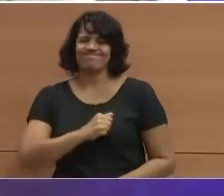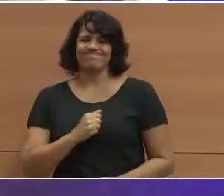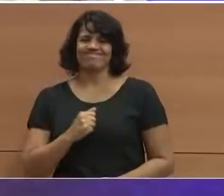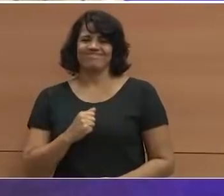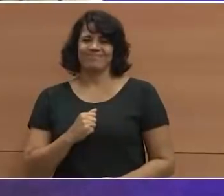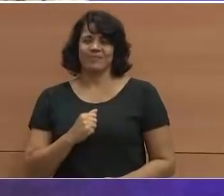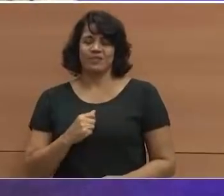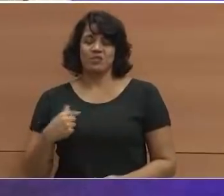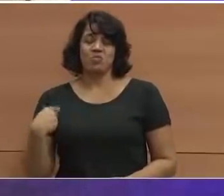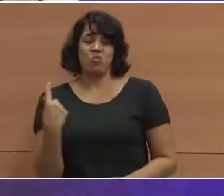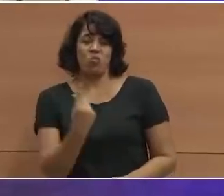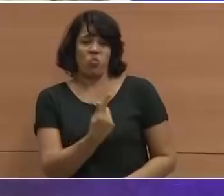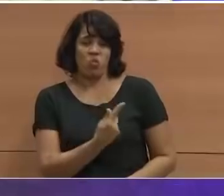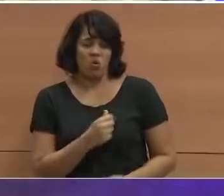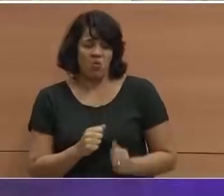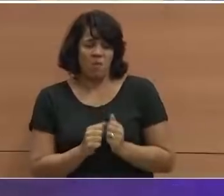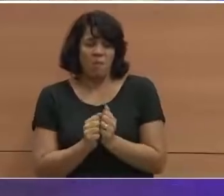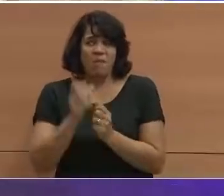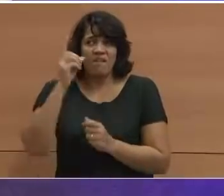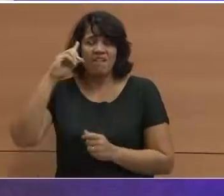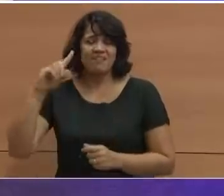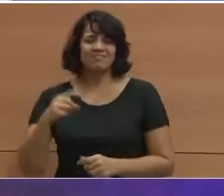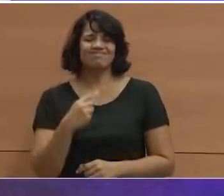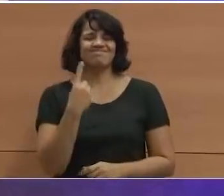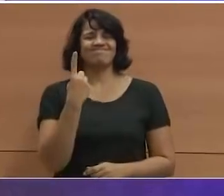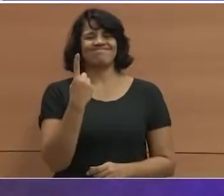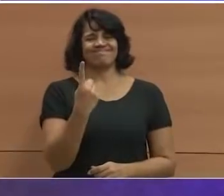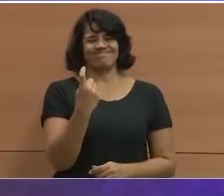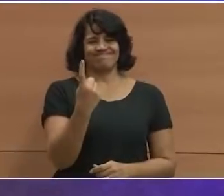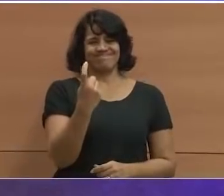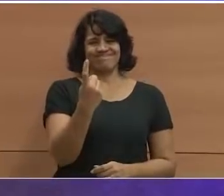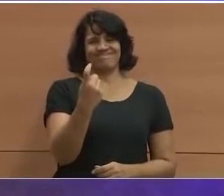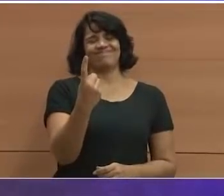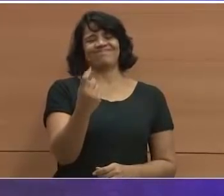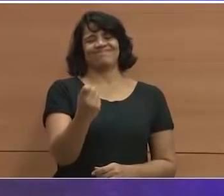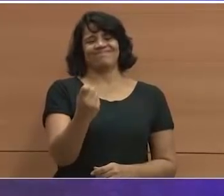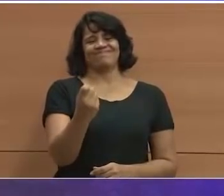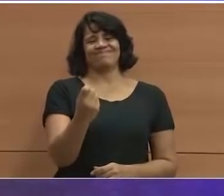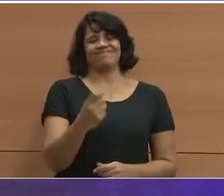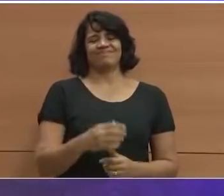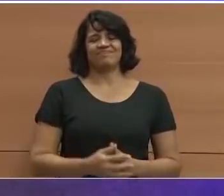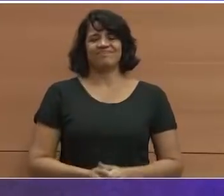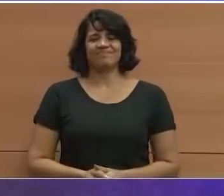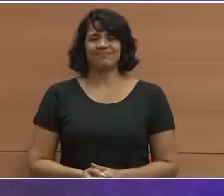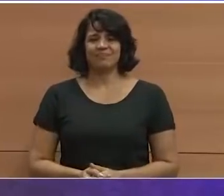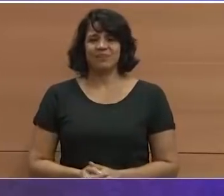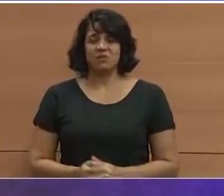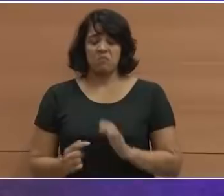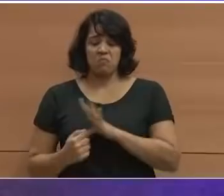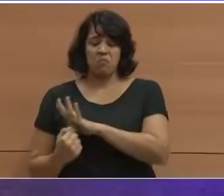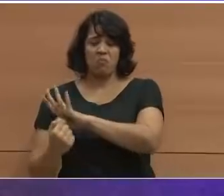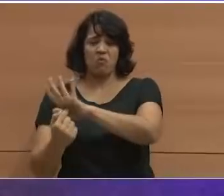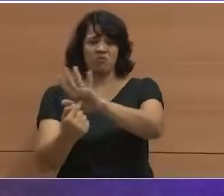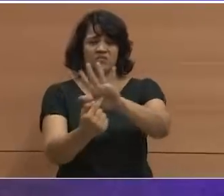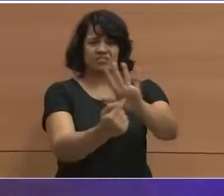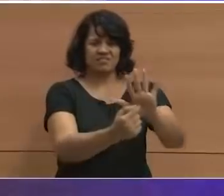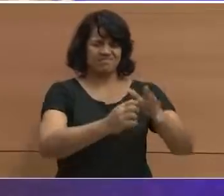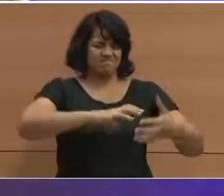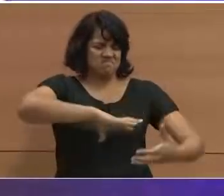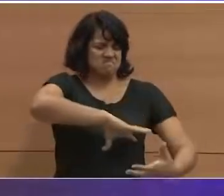um só, uma entidade universal, orgânica, né, para mostrar para esse